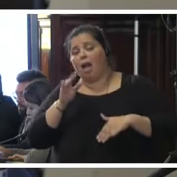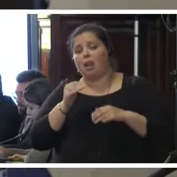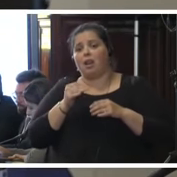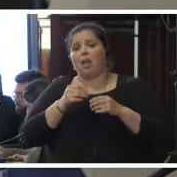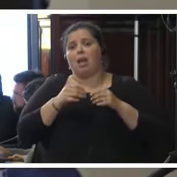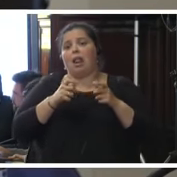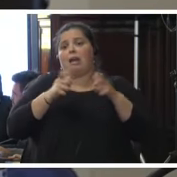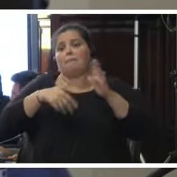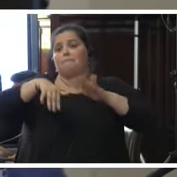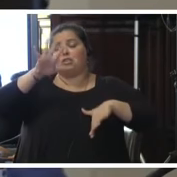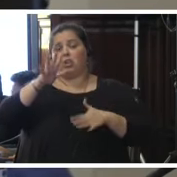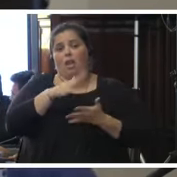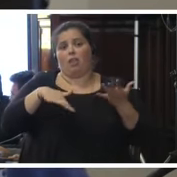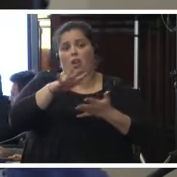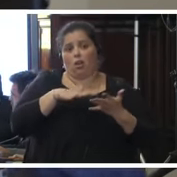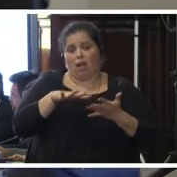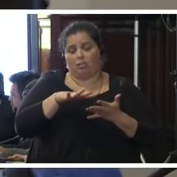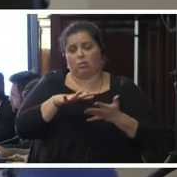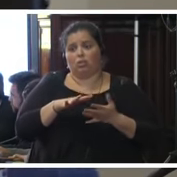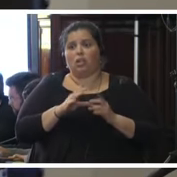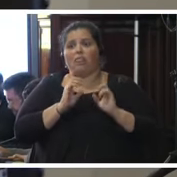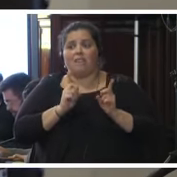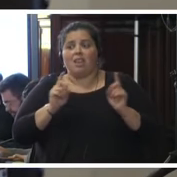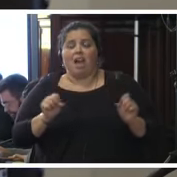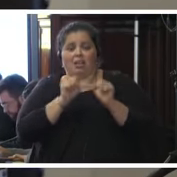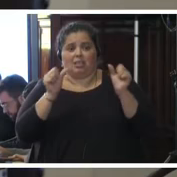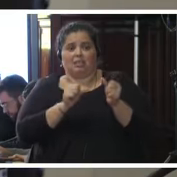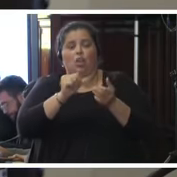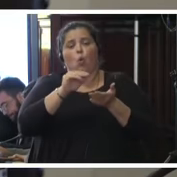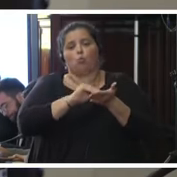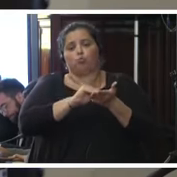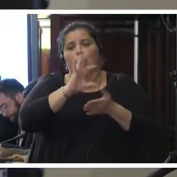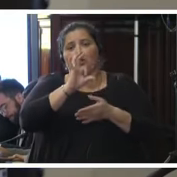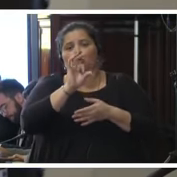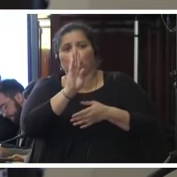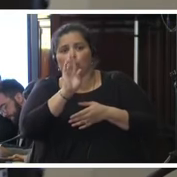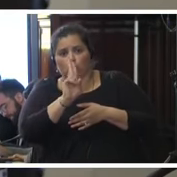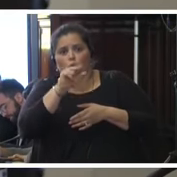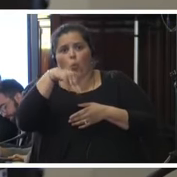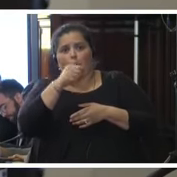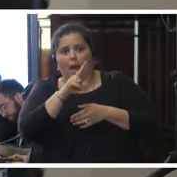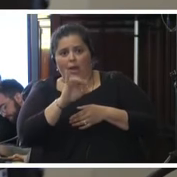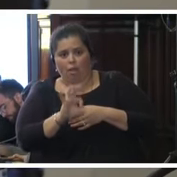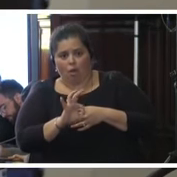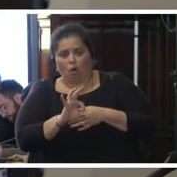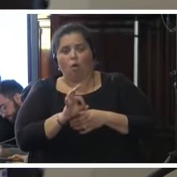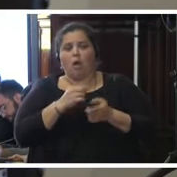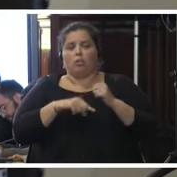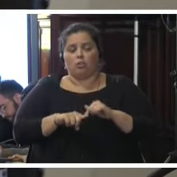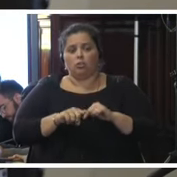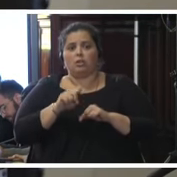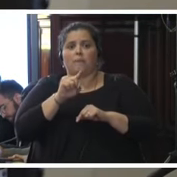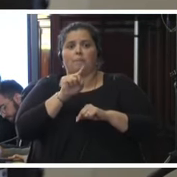sumária. Como é possível que alguém com 18, pelo menos 19 casos assim, continue na